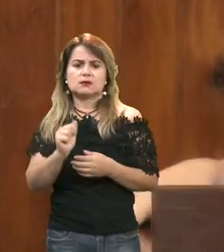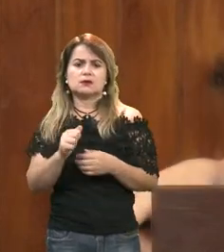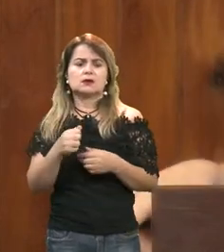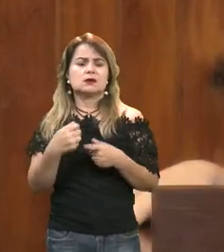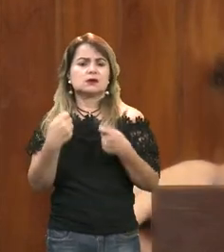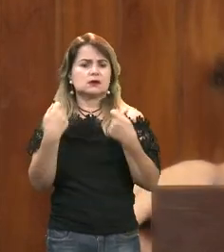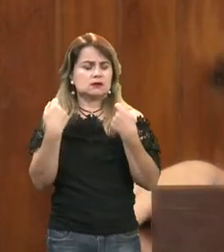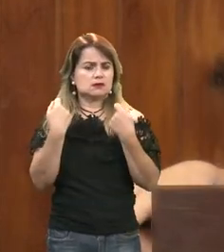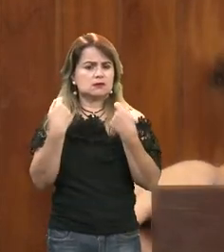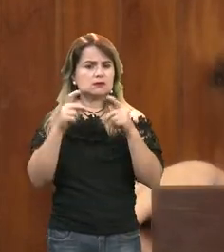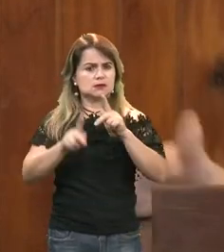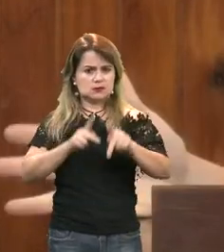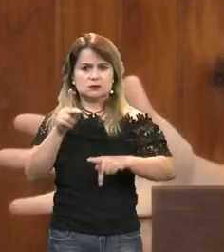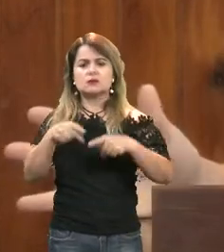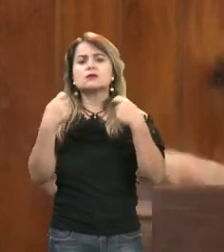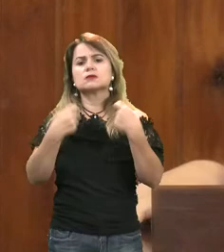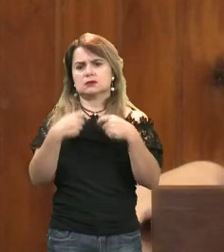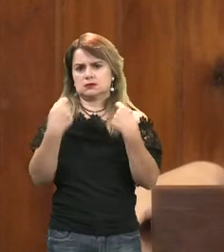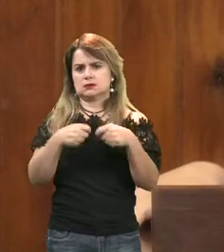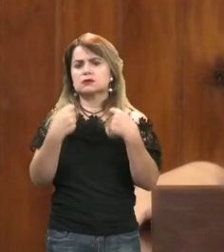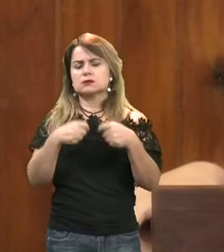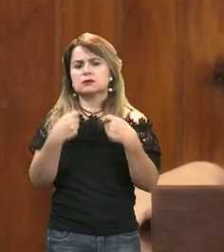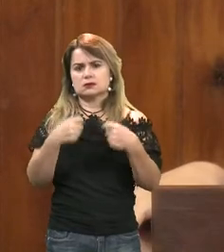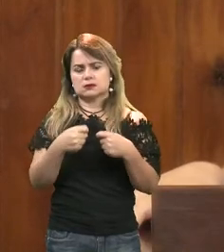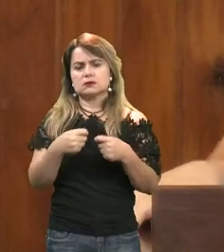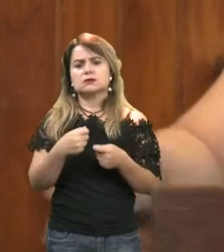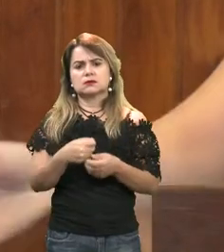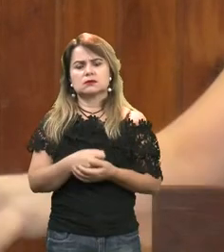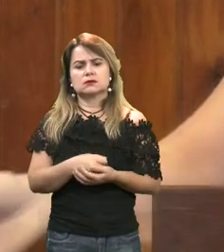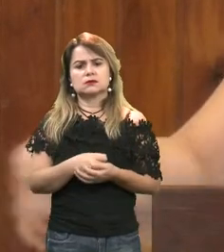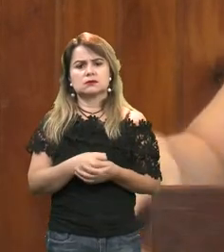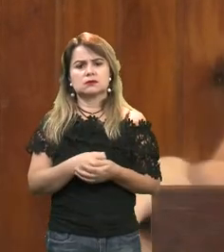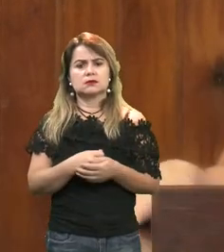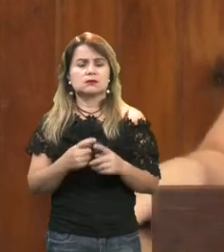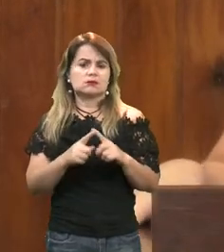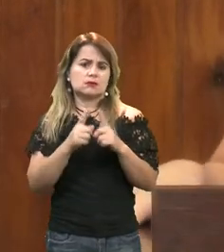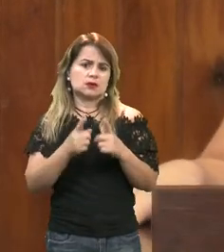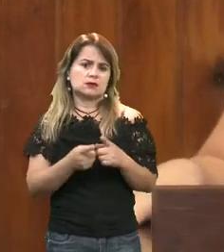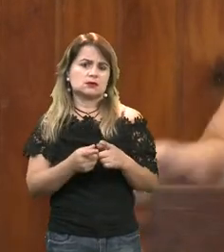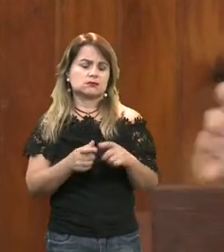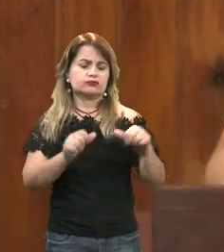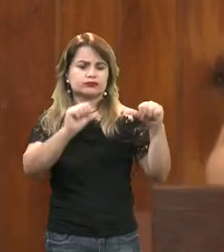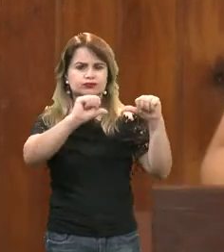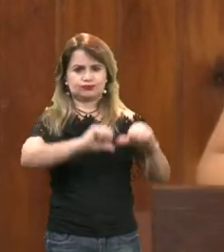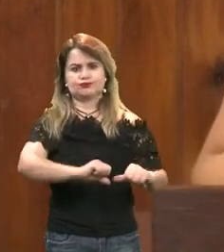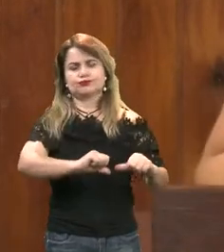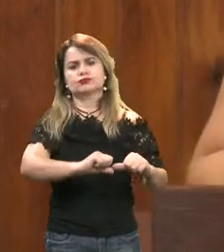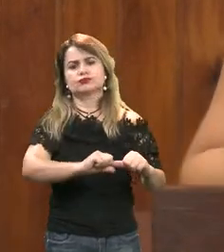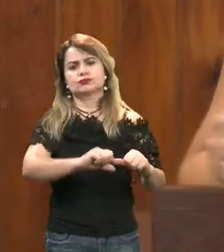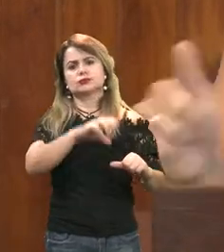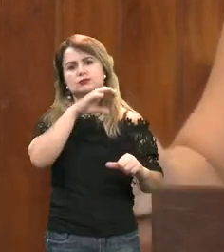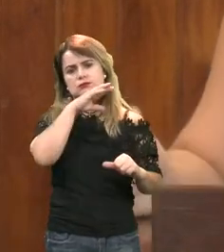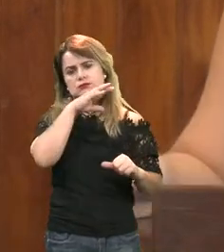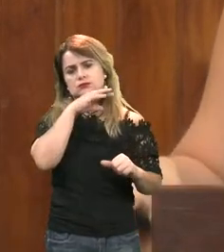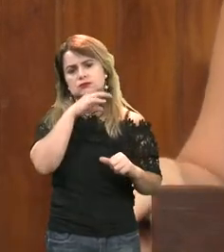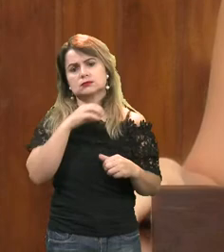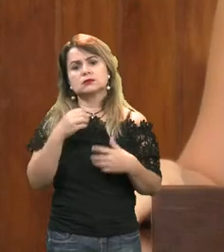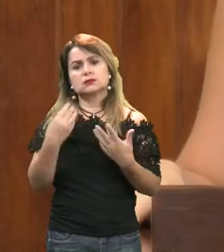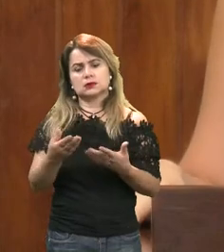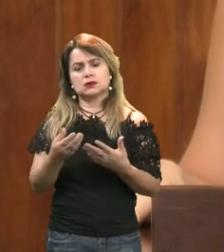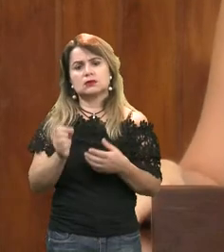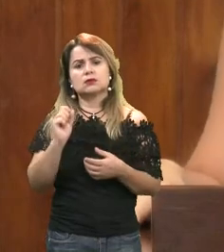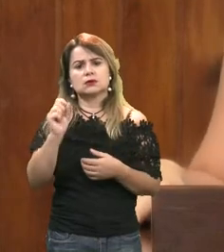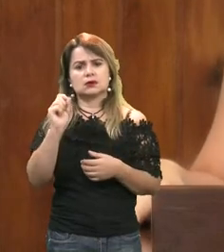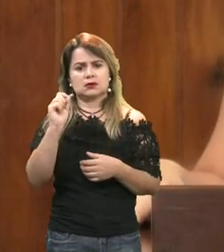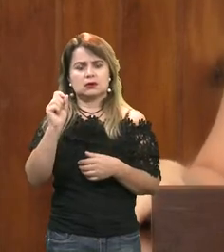que diga a respeito. Aliás, temos. Para o lado negativo. E a partir daí, o que a Anvisa fez